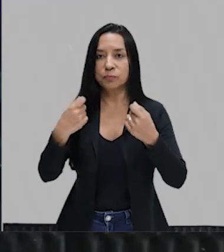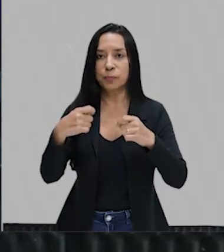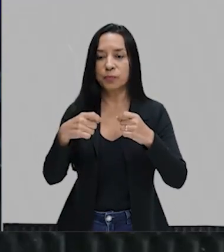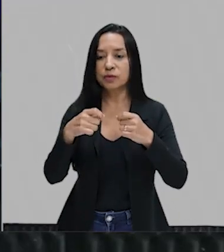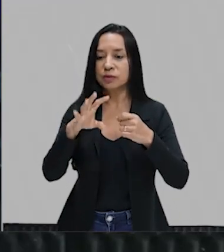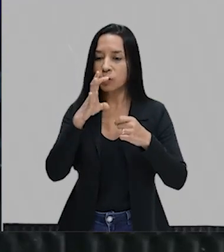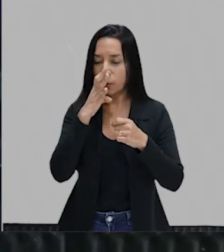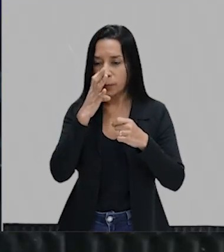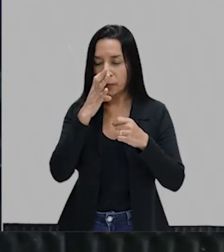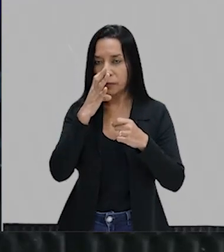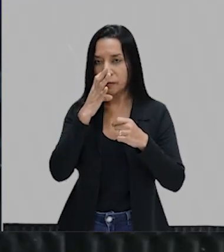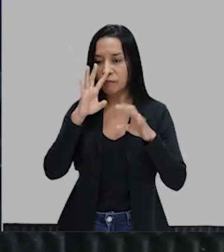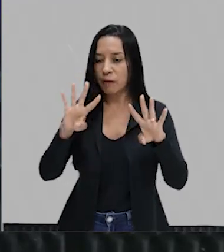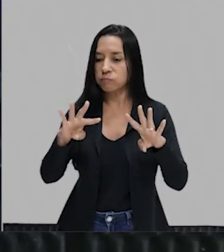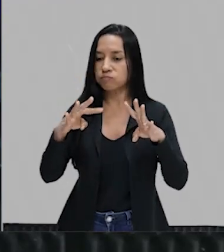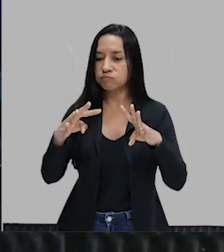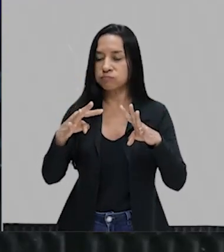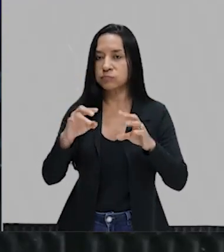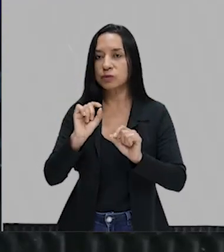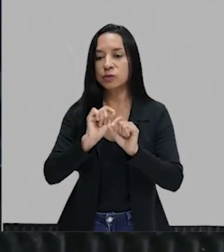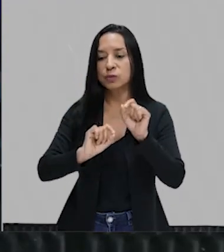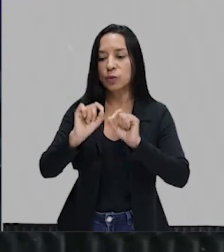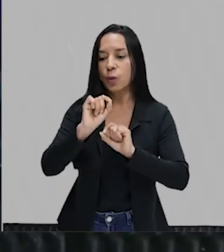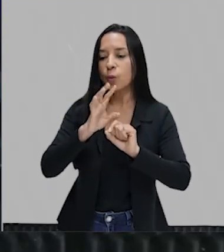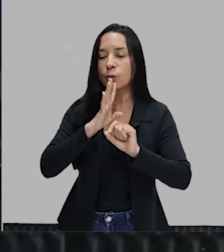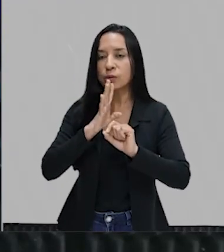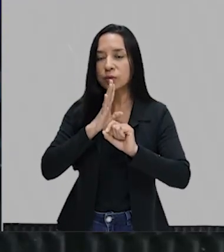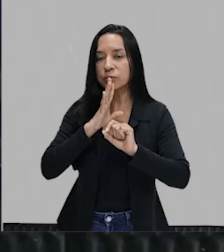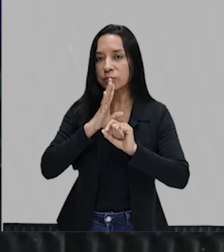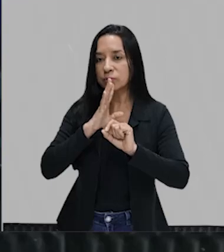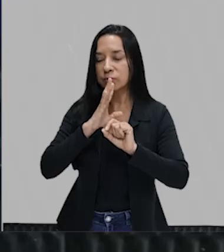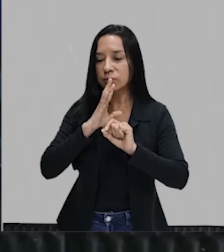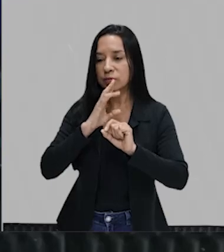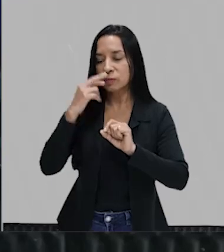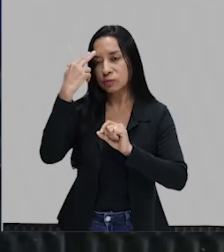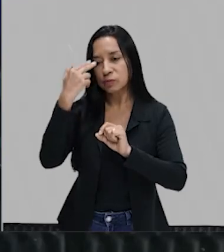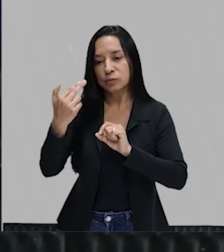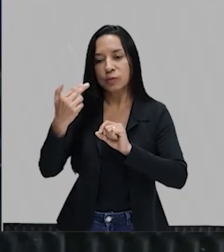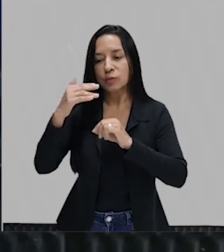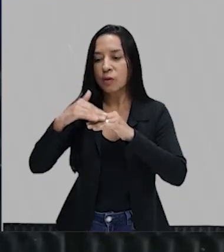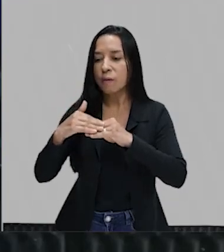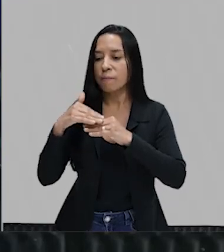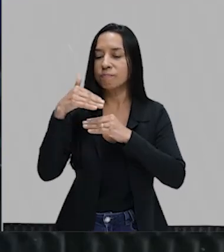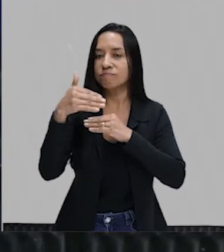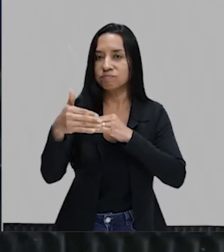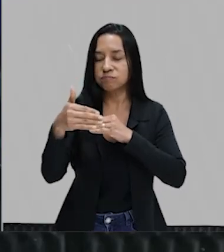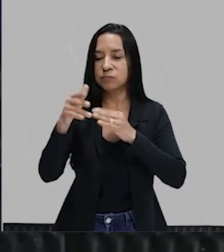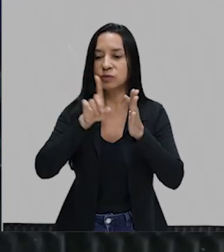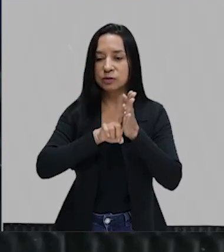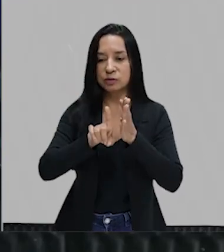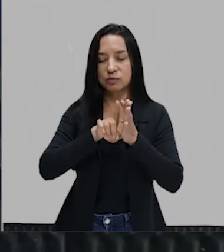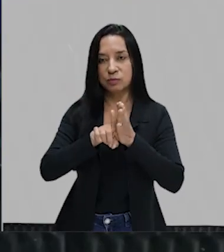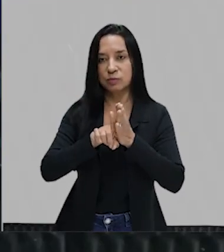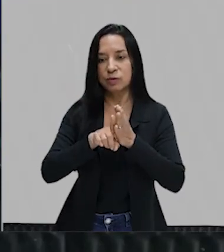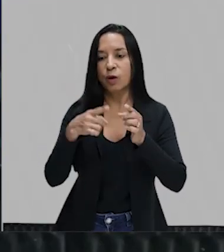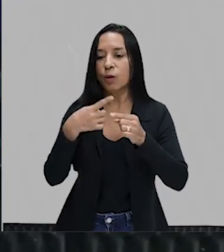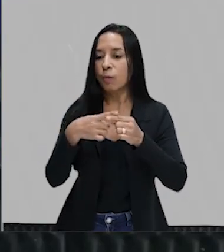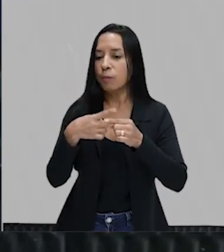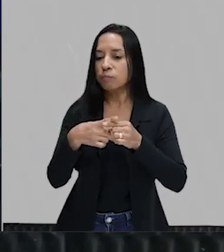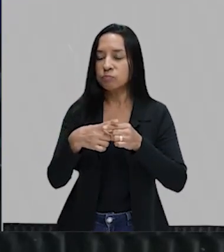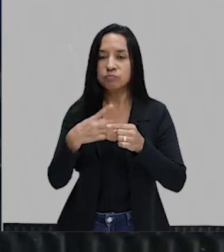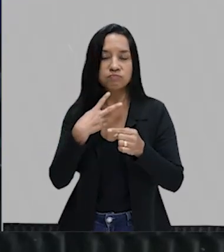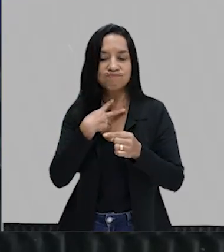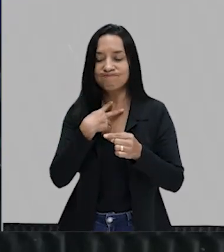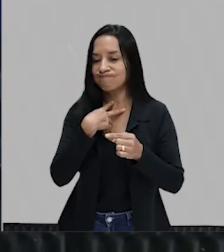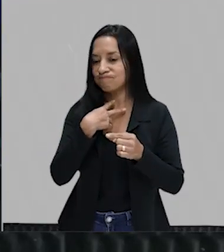histórico ele ultrapassa essas questões. Porque, basicamente, não se pode, de forma